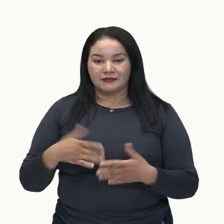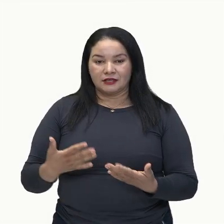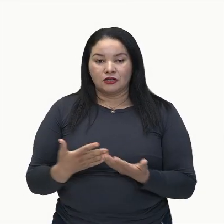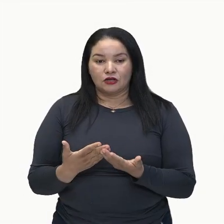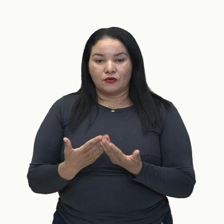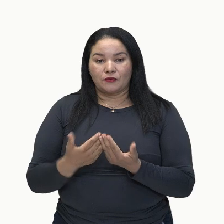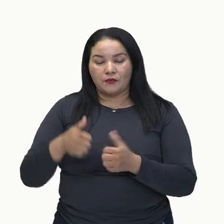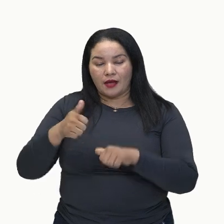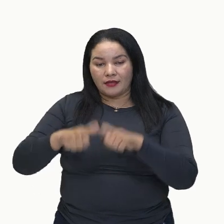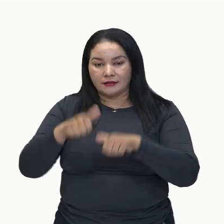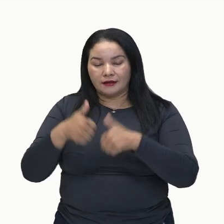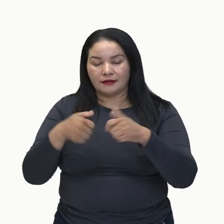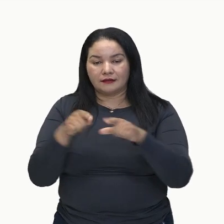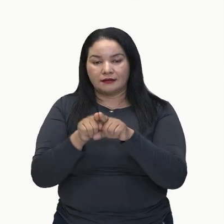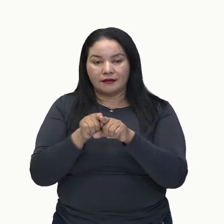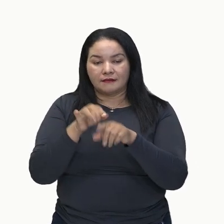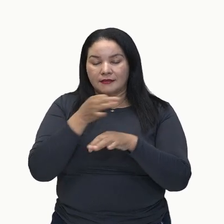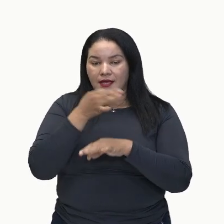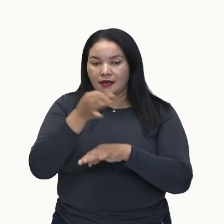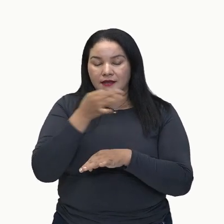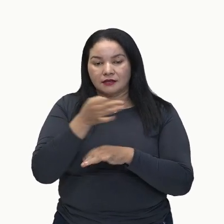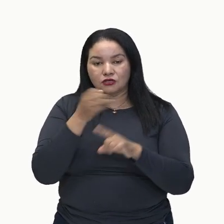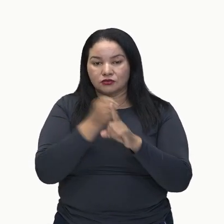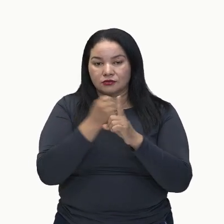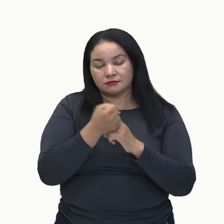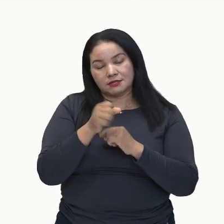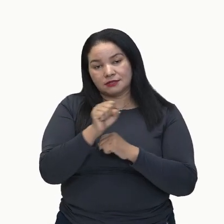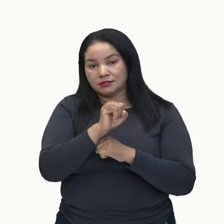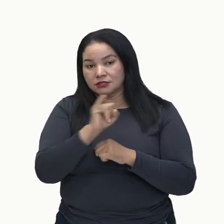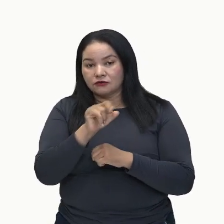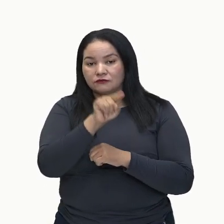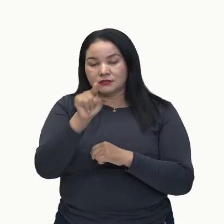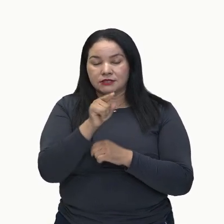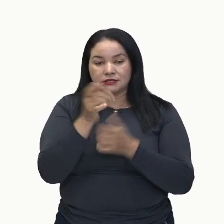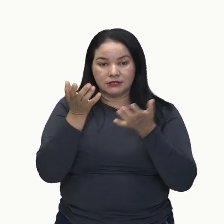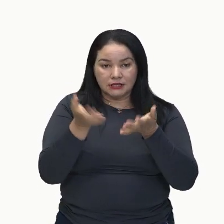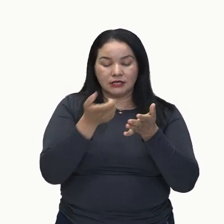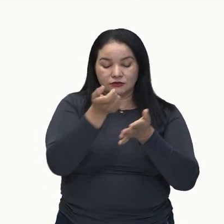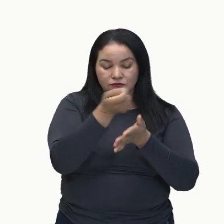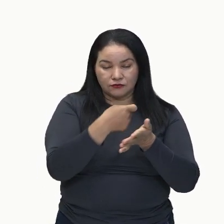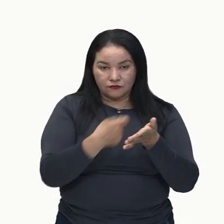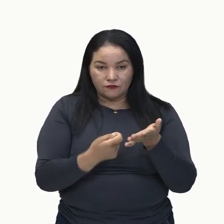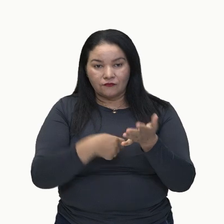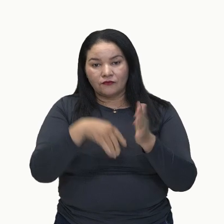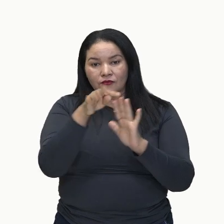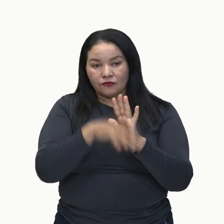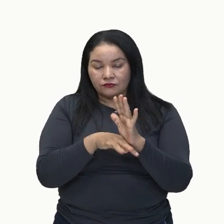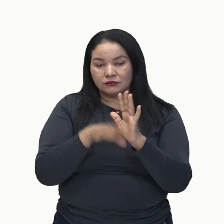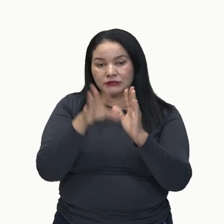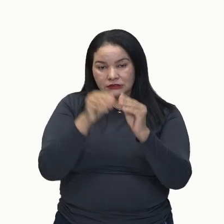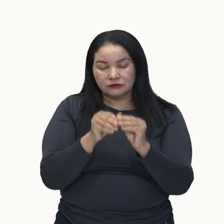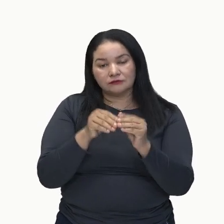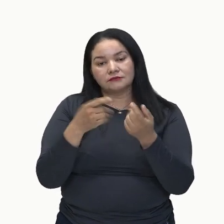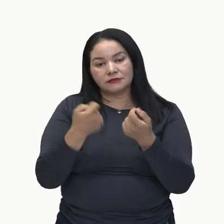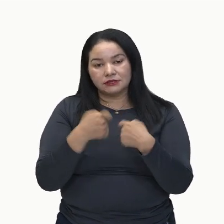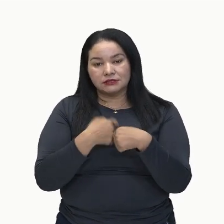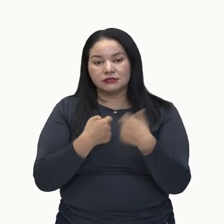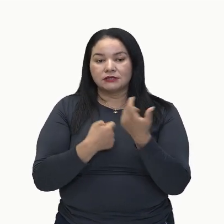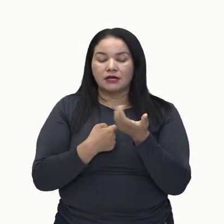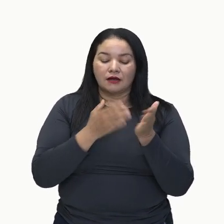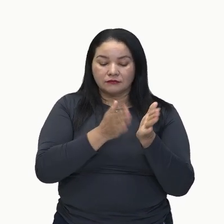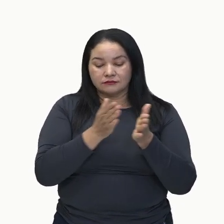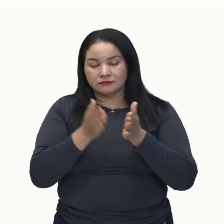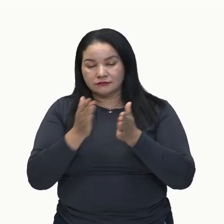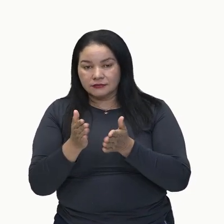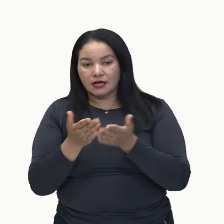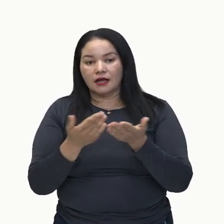possui. Se você quer fazer uma resenha, você precisa seguir alguns passos. A gente tem aí, ler com muita calma e atenção o texto que